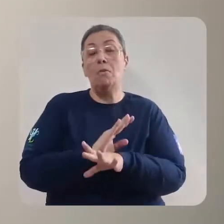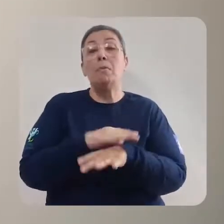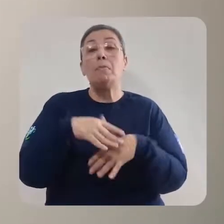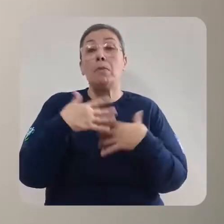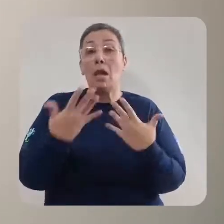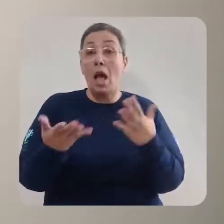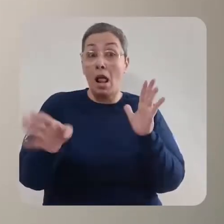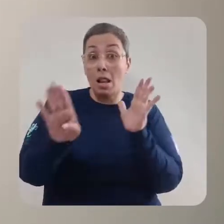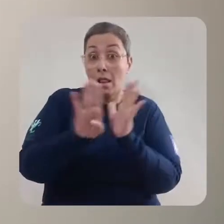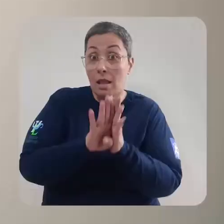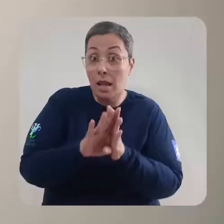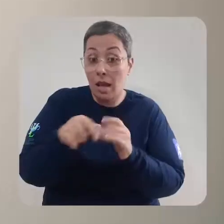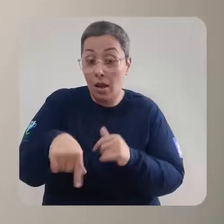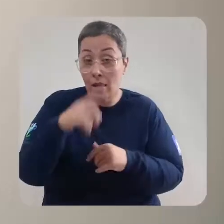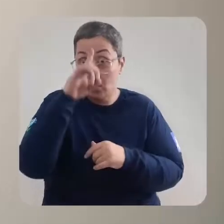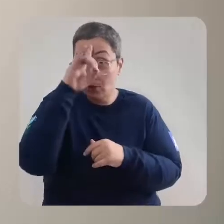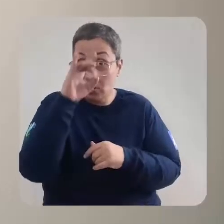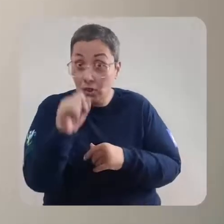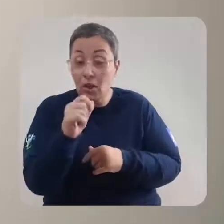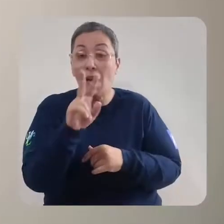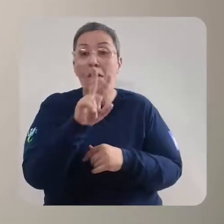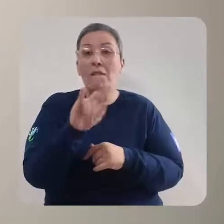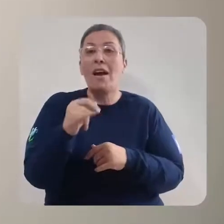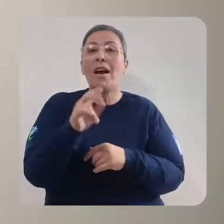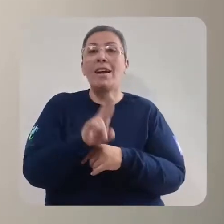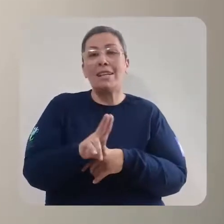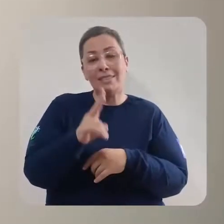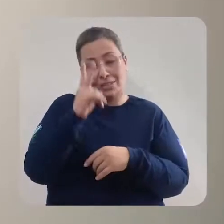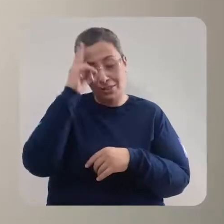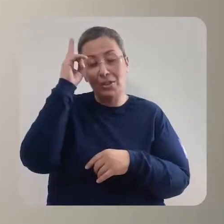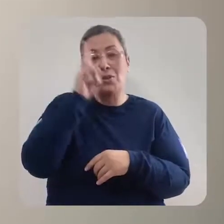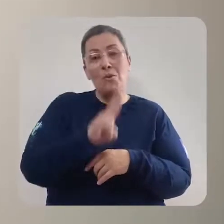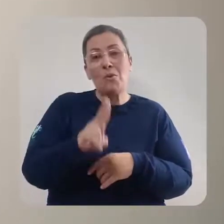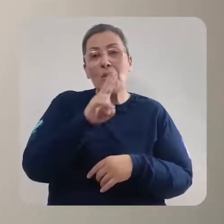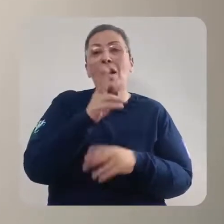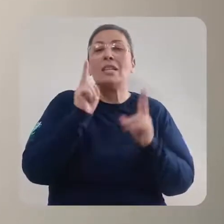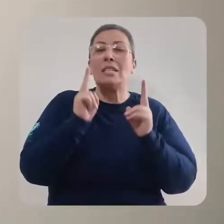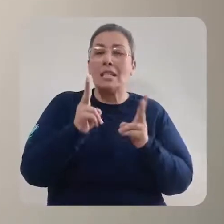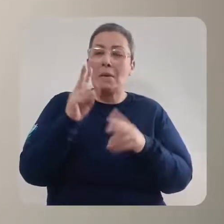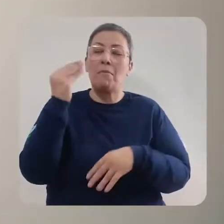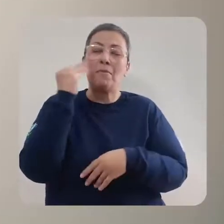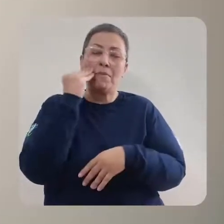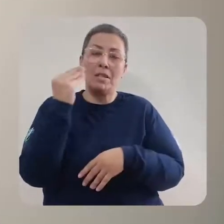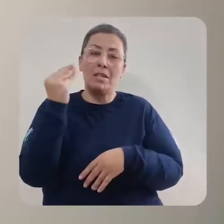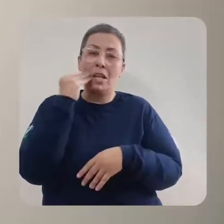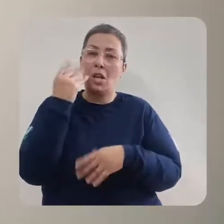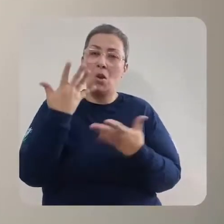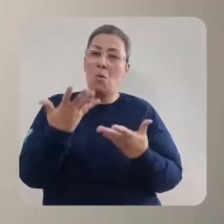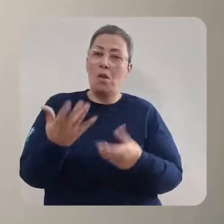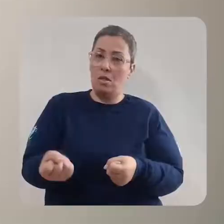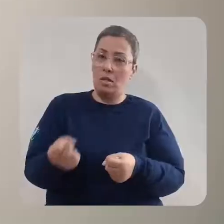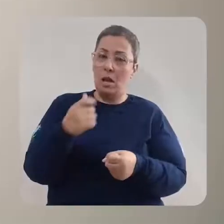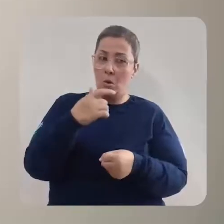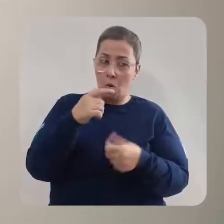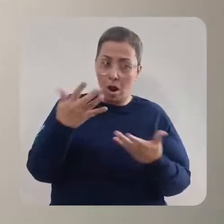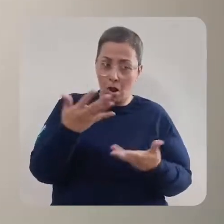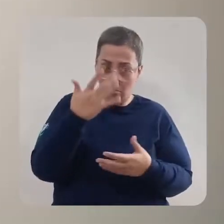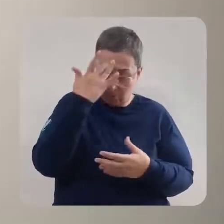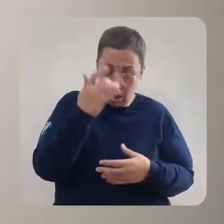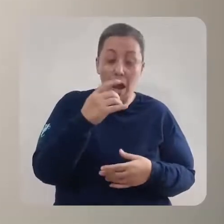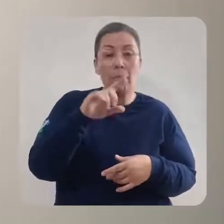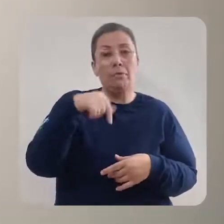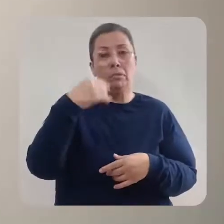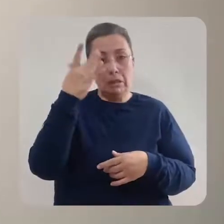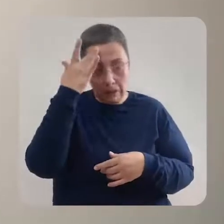realizada. Até que neste dia vamos usar a tesoura. Então a gente sempre vai tentar. Eu não deixo hoje, mas vamos tentar